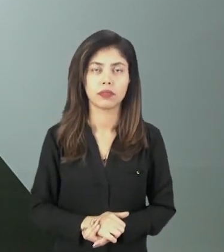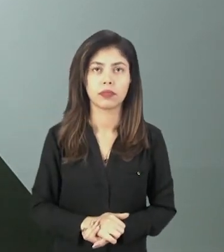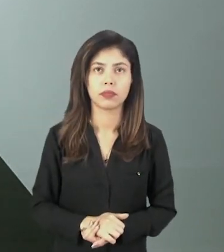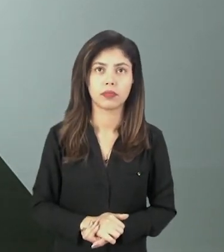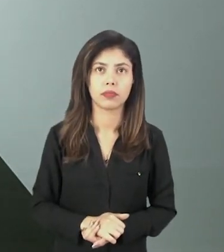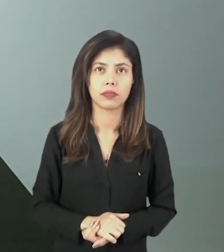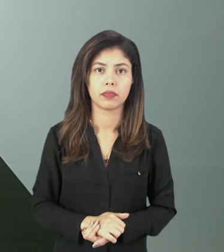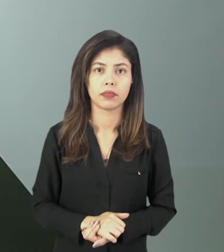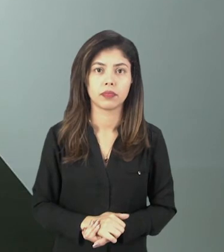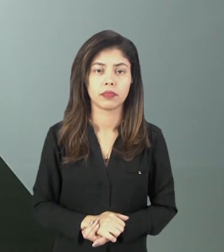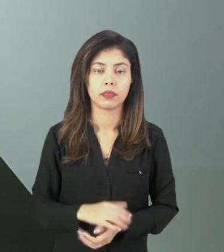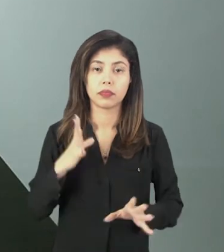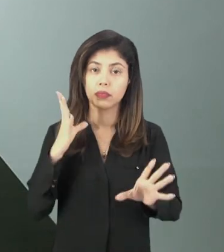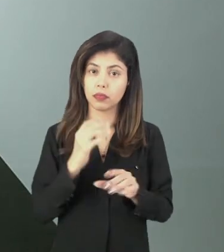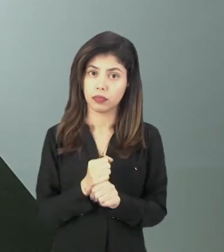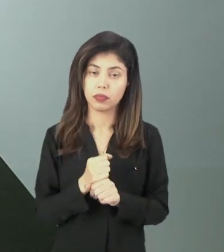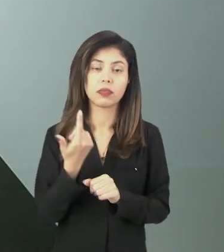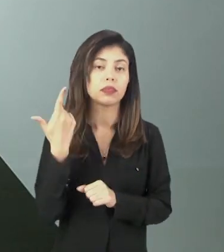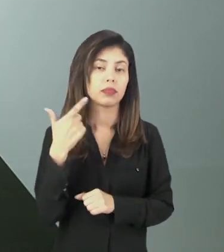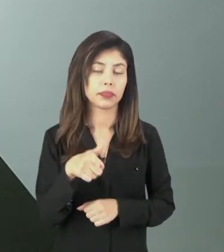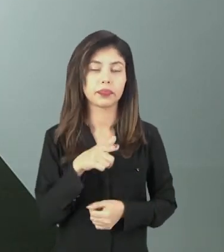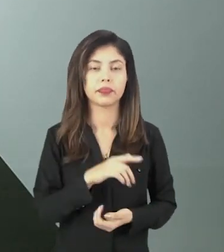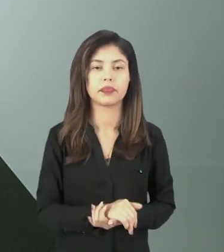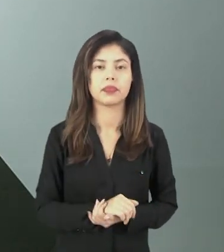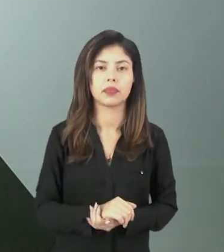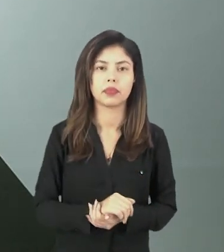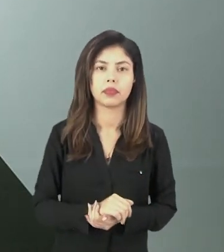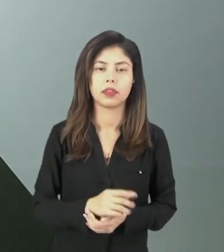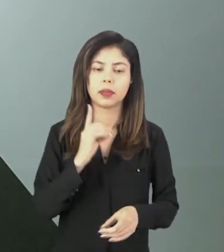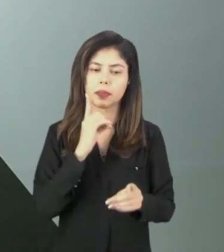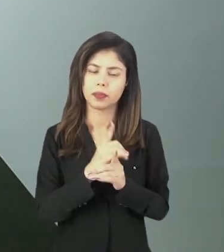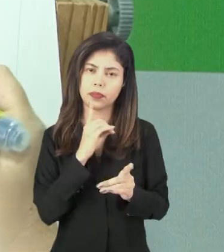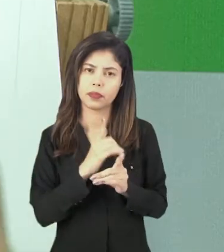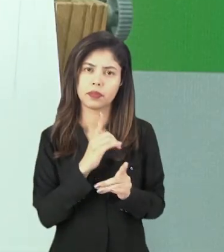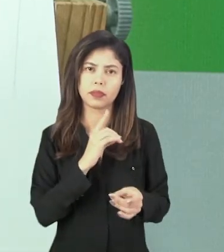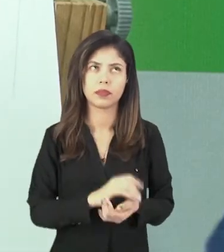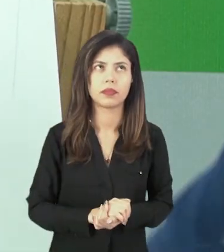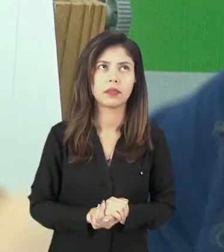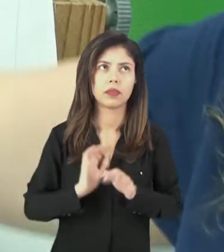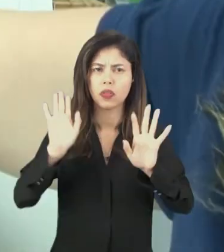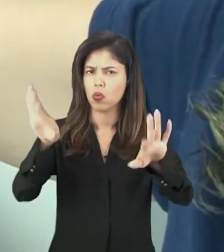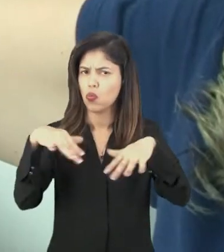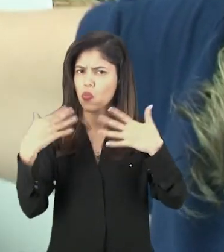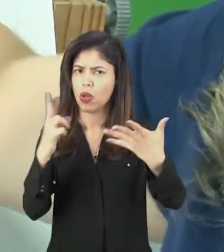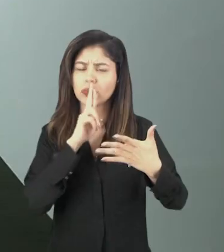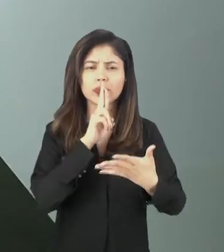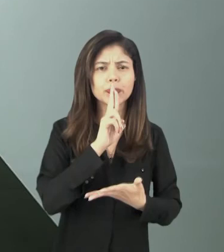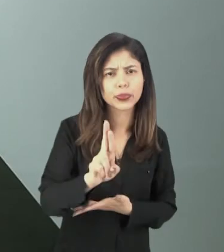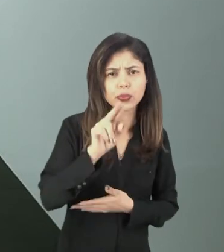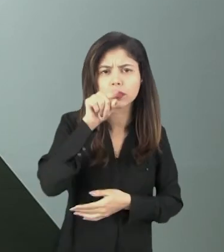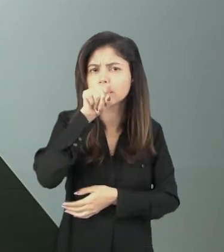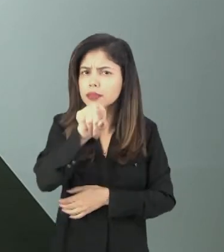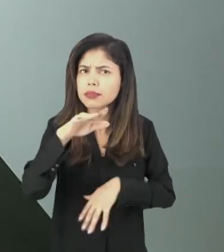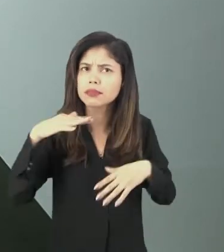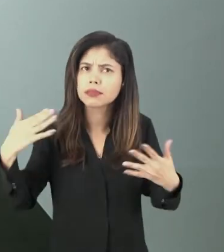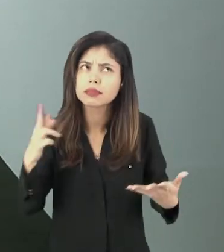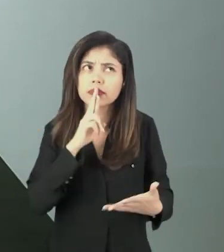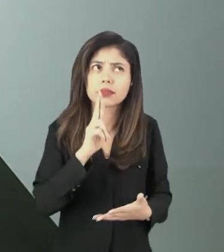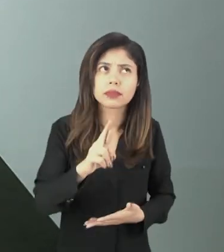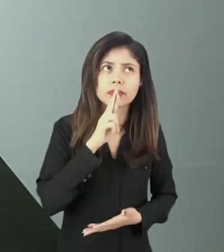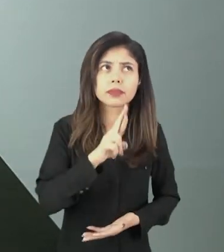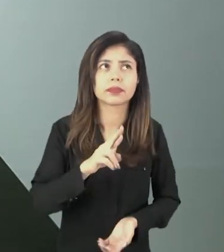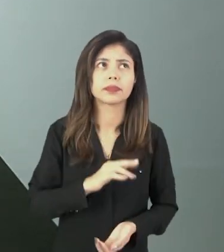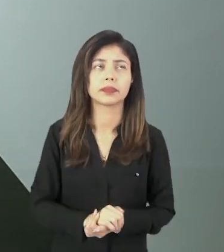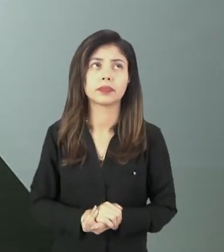184 né quando eu adicionar E aí eu vou encontrar qual o resultado daqui essa